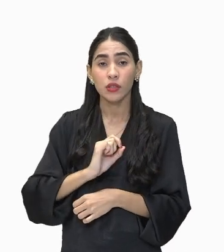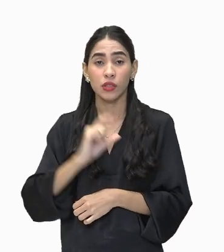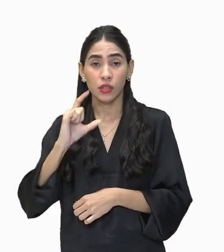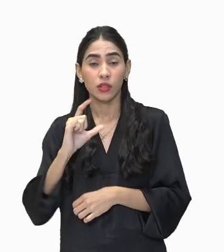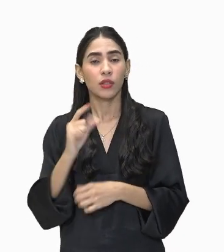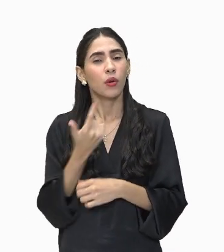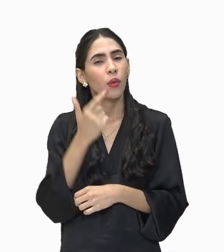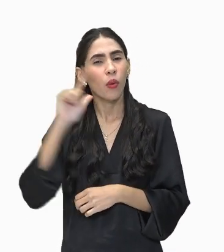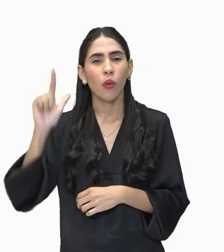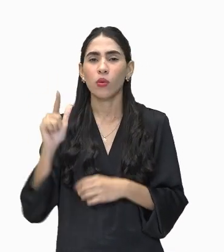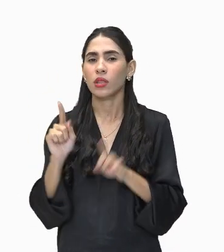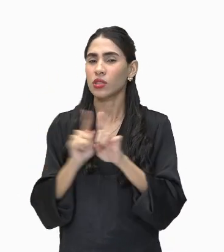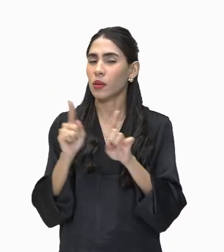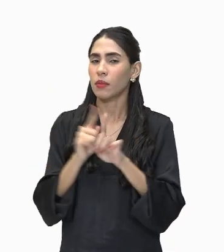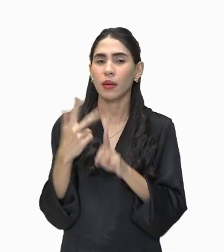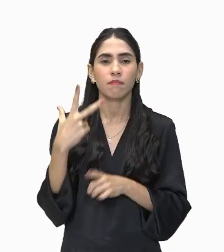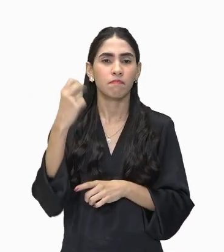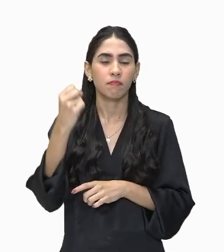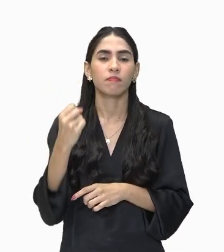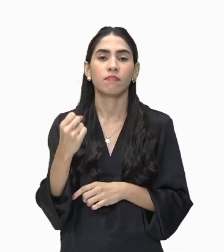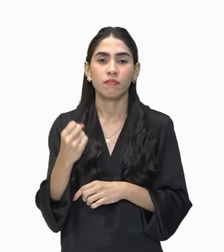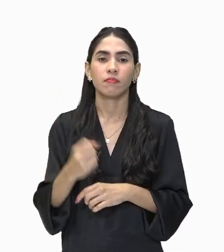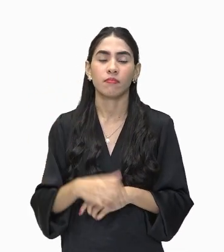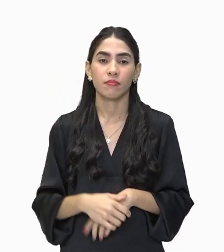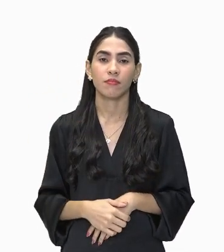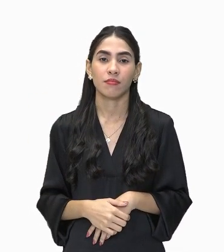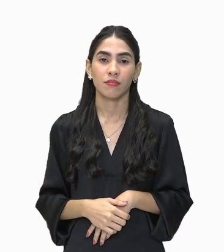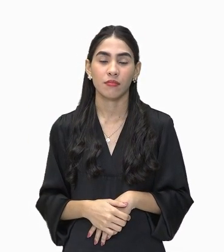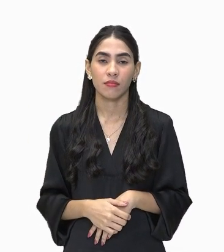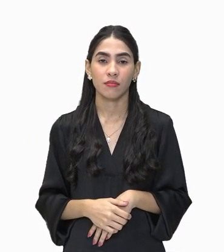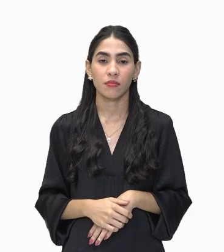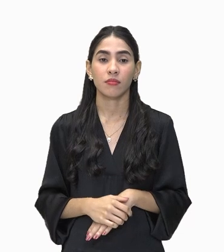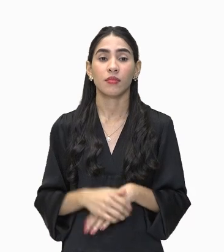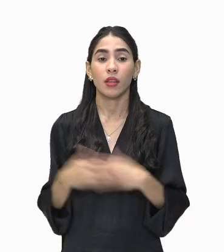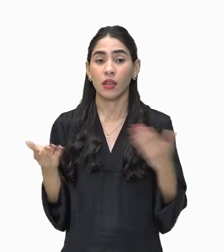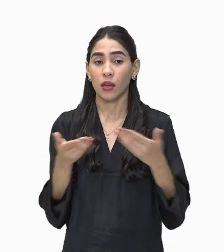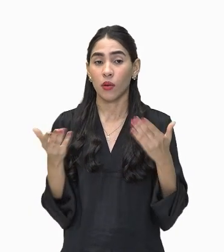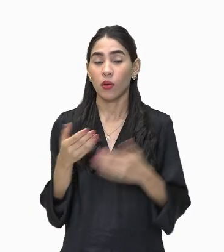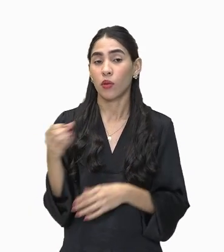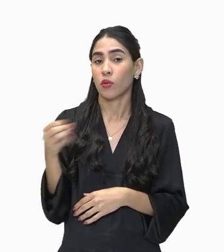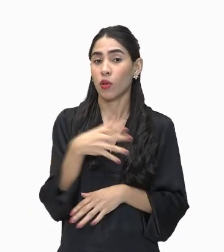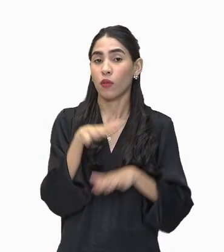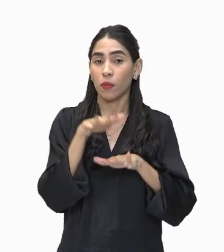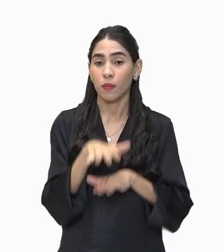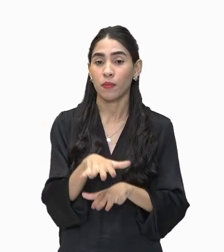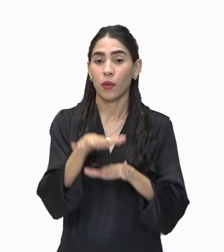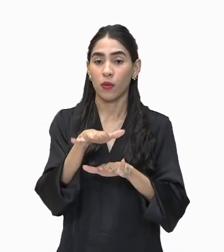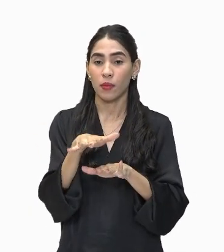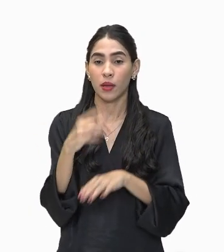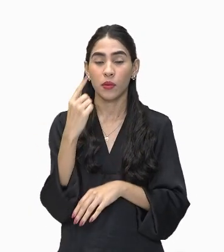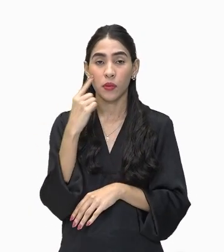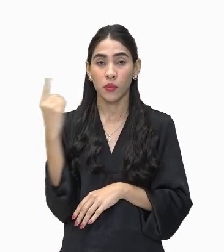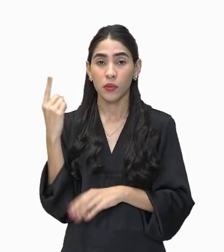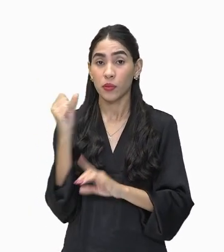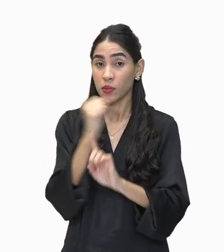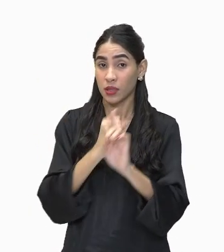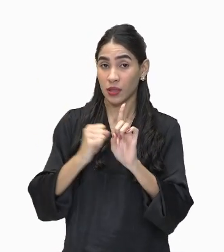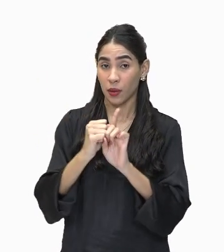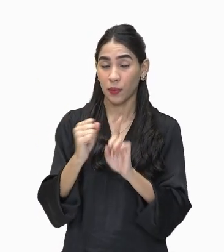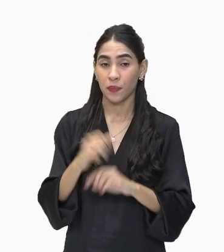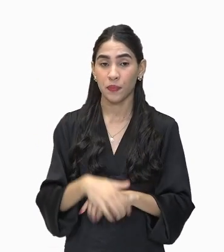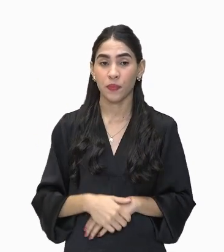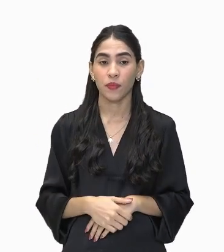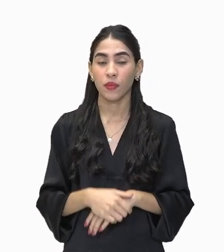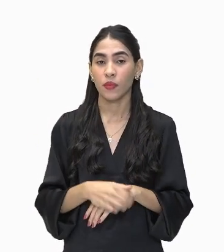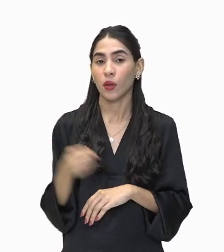outras conquistas, né? Muito bem. E aí nós vamos ver agora os novos movimentos sociais.